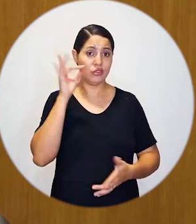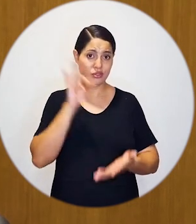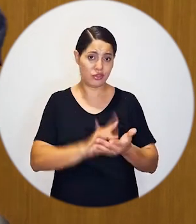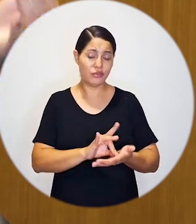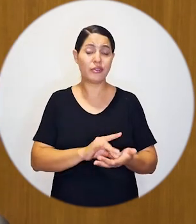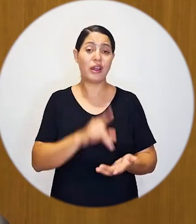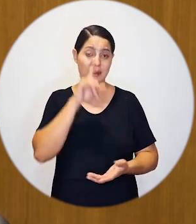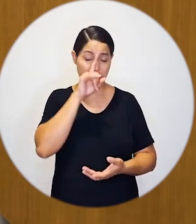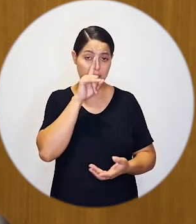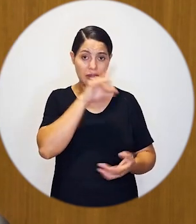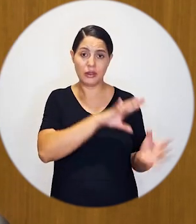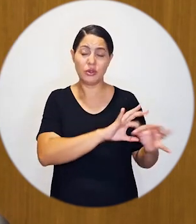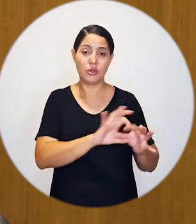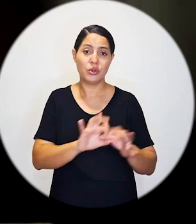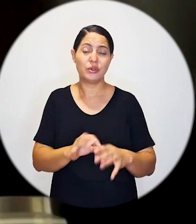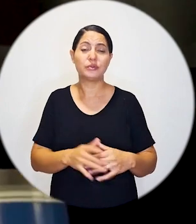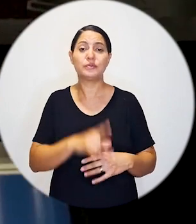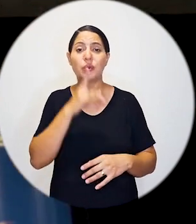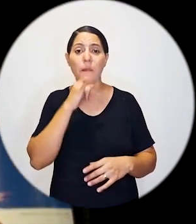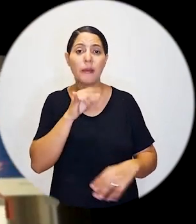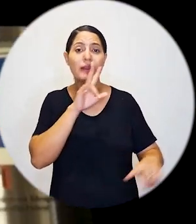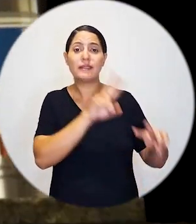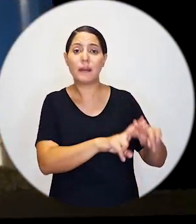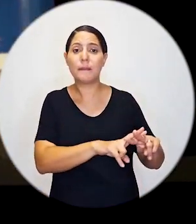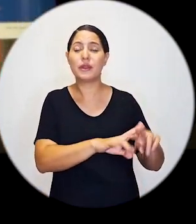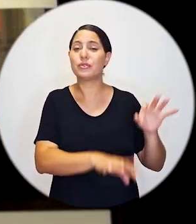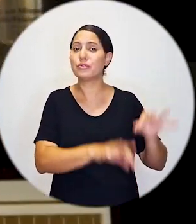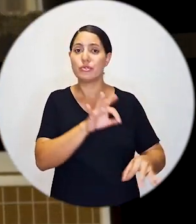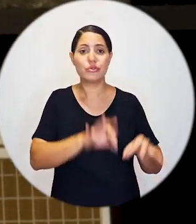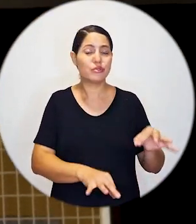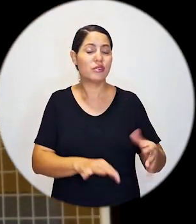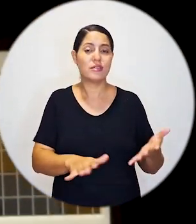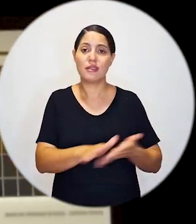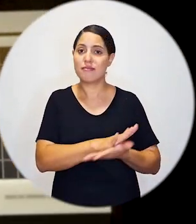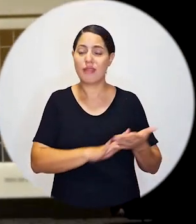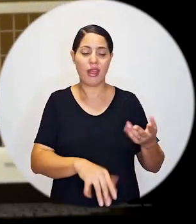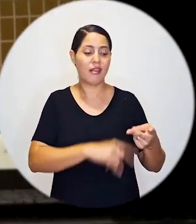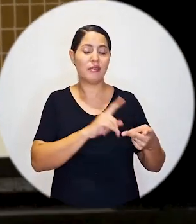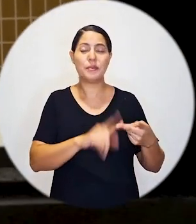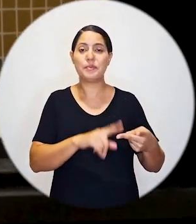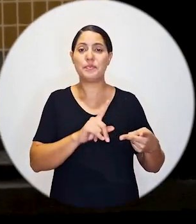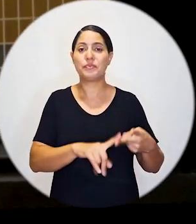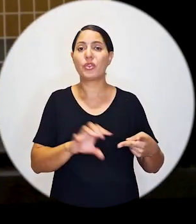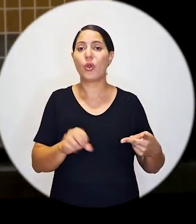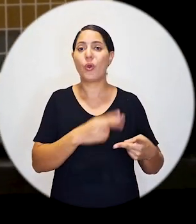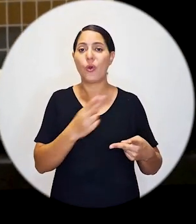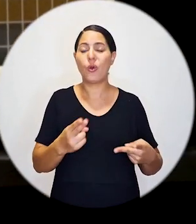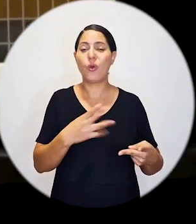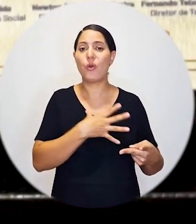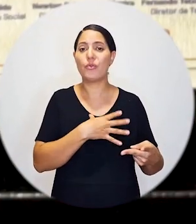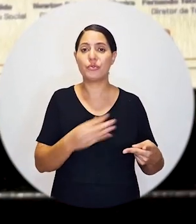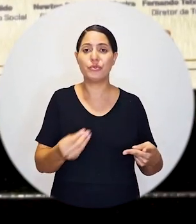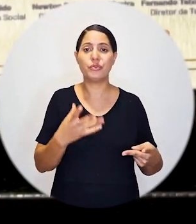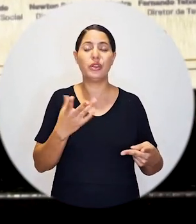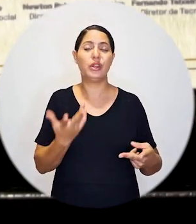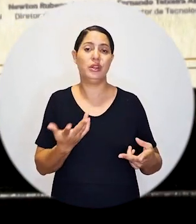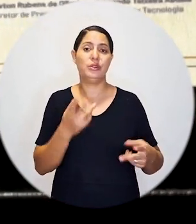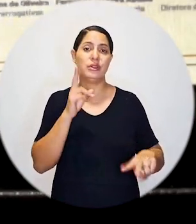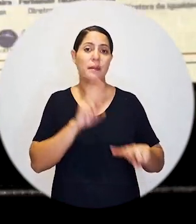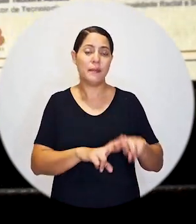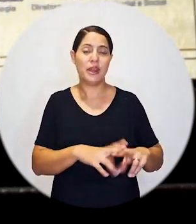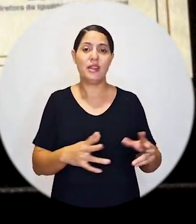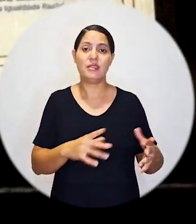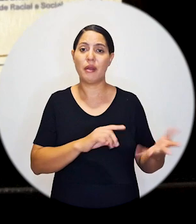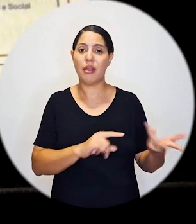indevidamente, do filho não ter uma resposta da justiça. Então eu acho que eu trouxe para a magistratura a urgência que só a advocacia tem.